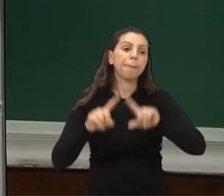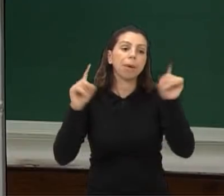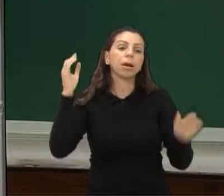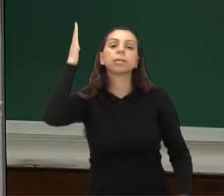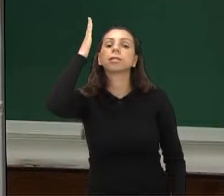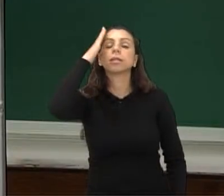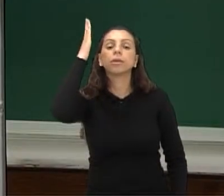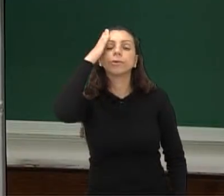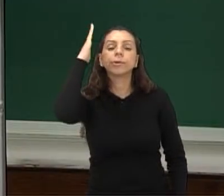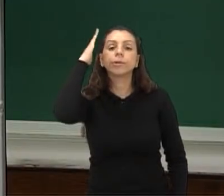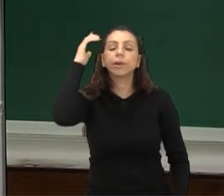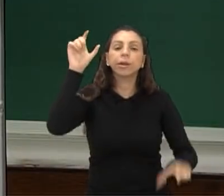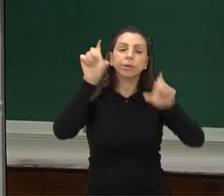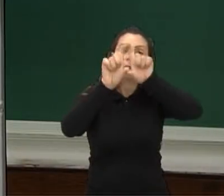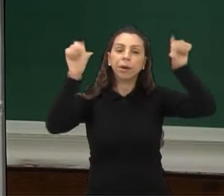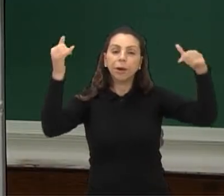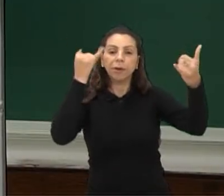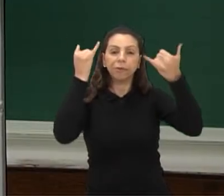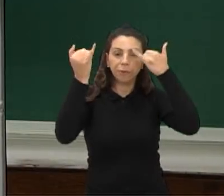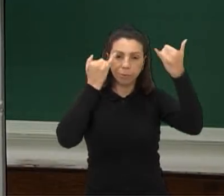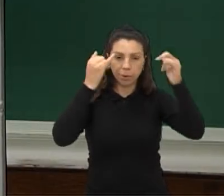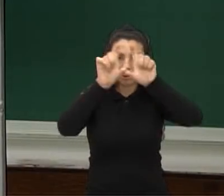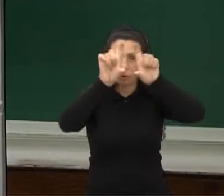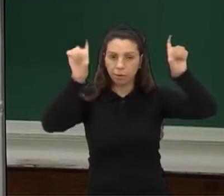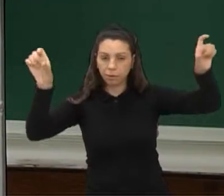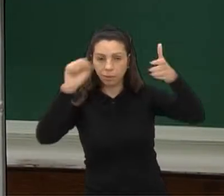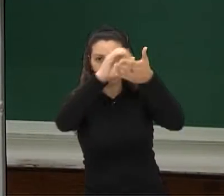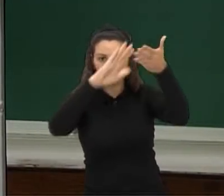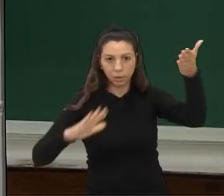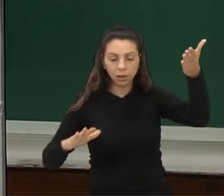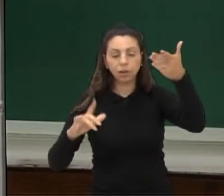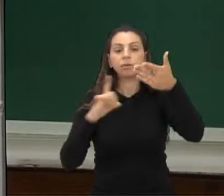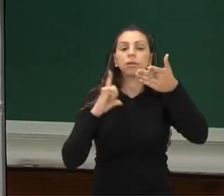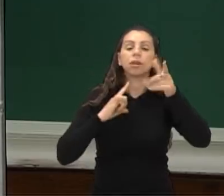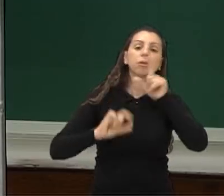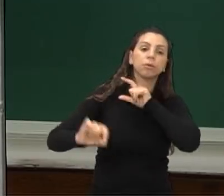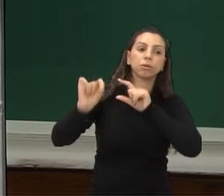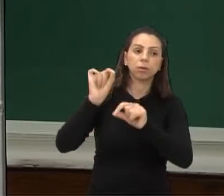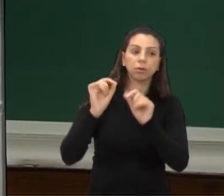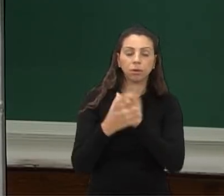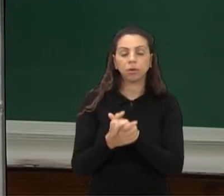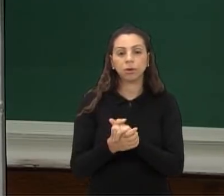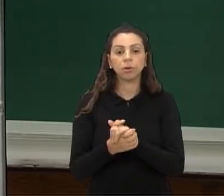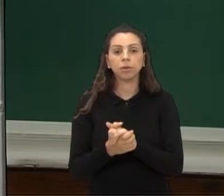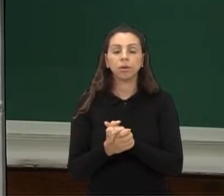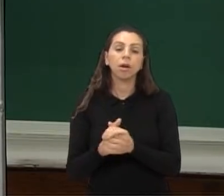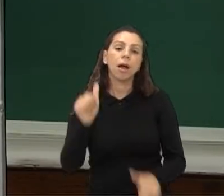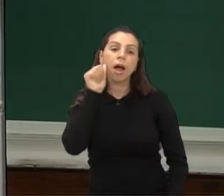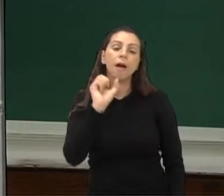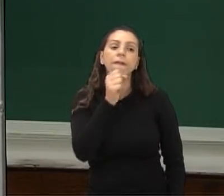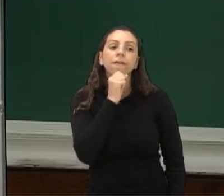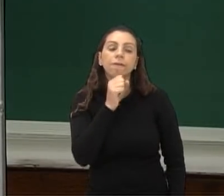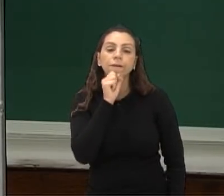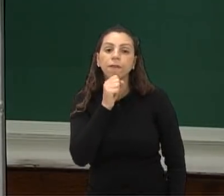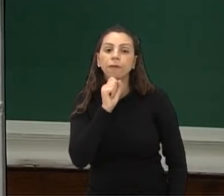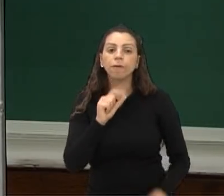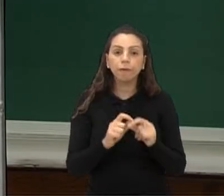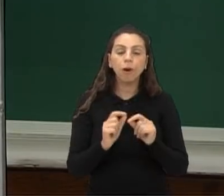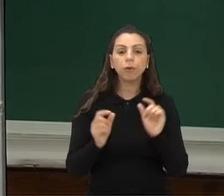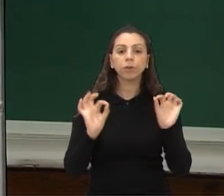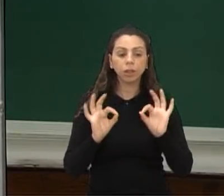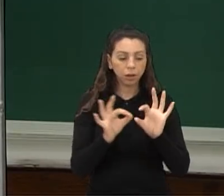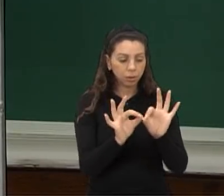Então, eu coloquei aqui, o comprimento total vale X. Eu não sei quanto ela vale, vou chamar de X, ok?